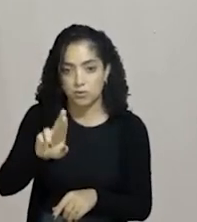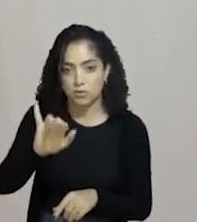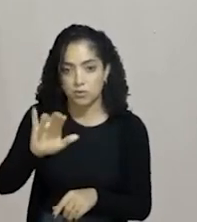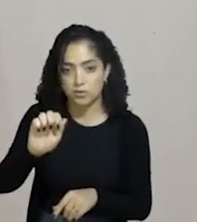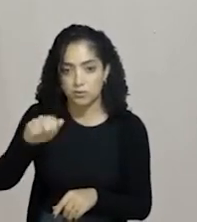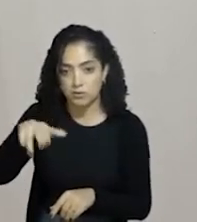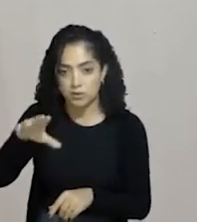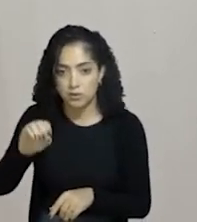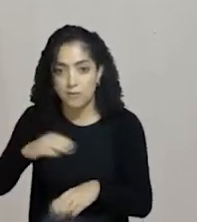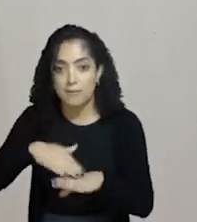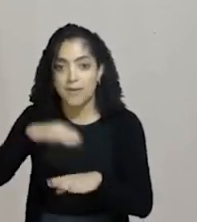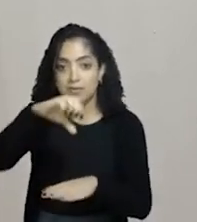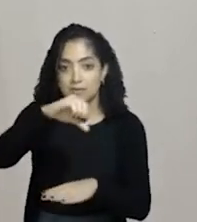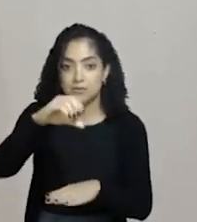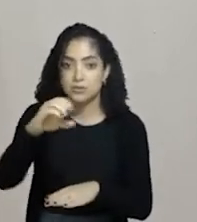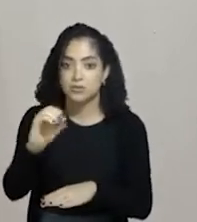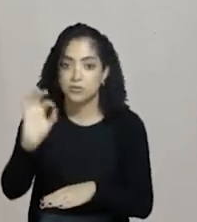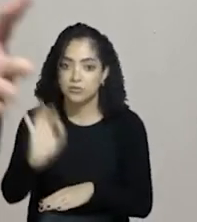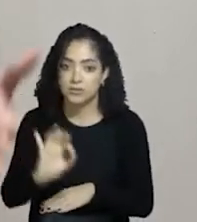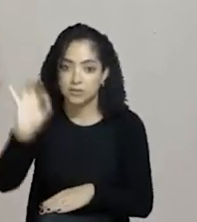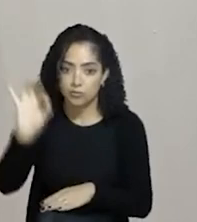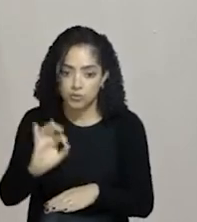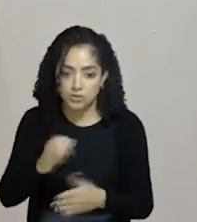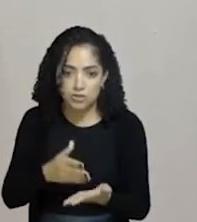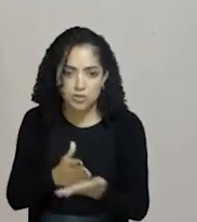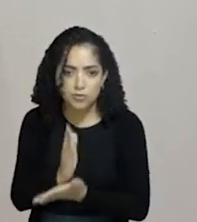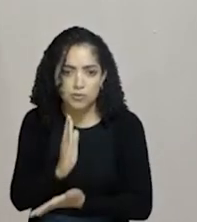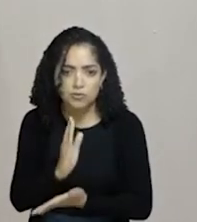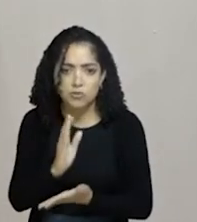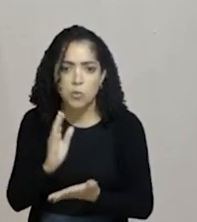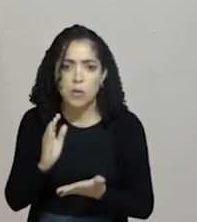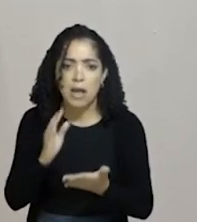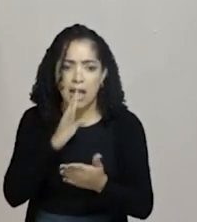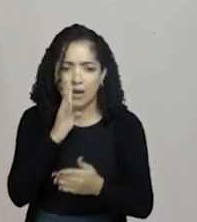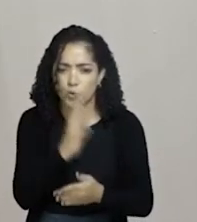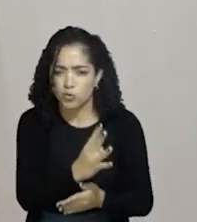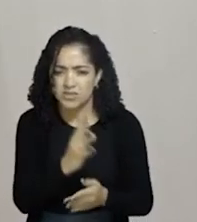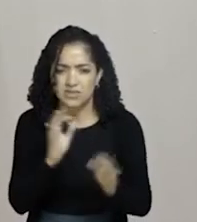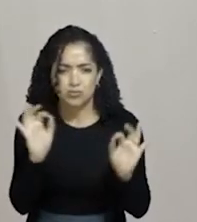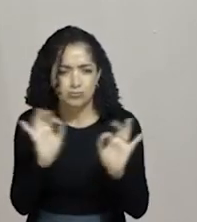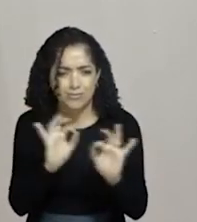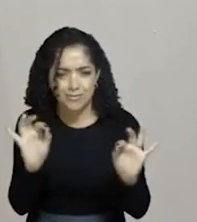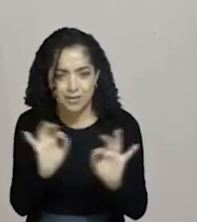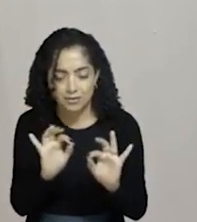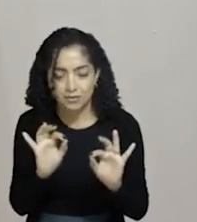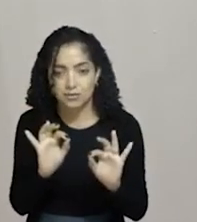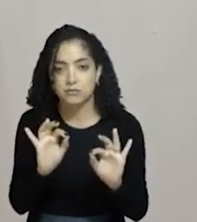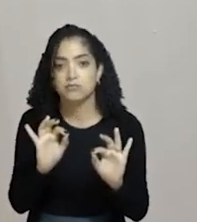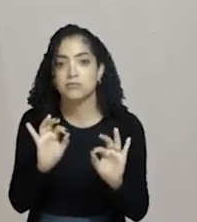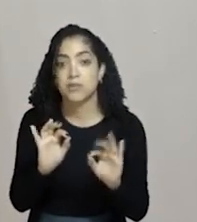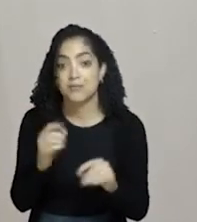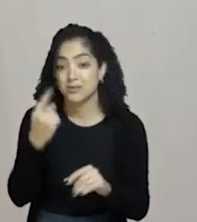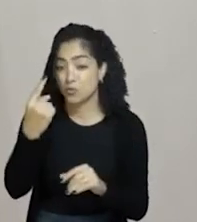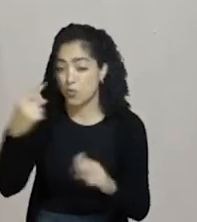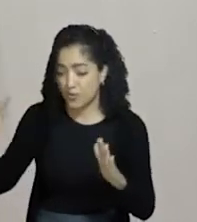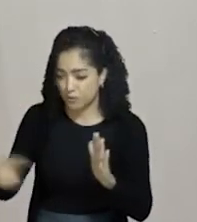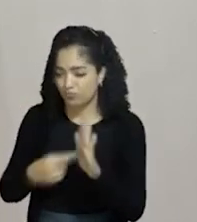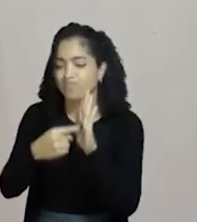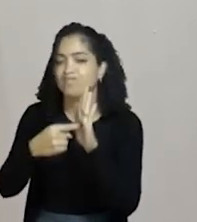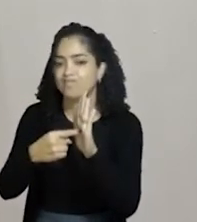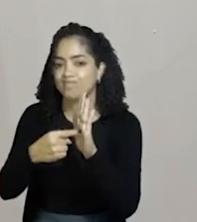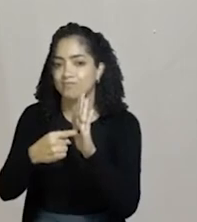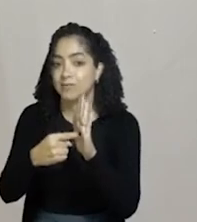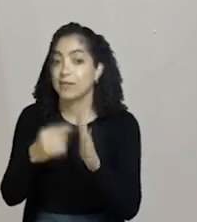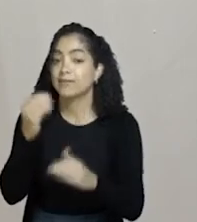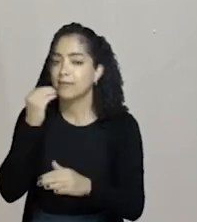mais de 90% de aprovação não tem nenhuma acusação e com uma denúncia tentou se o